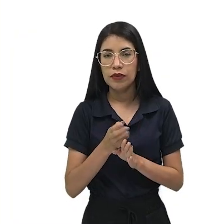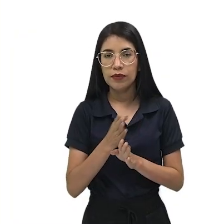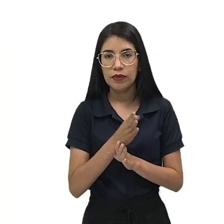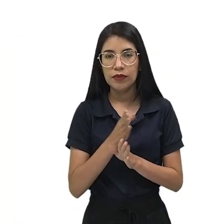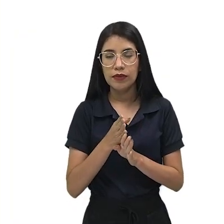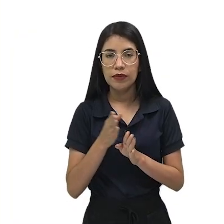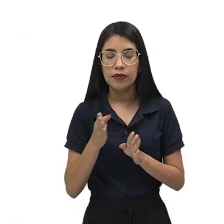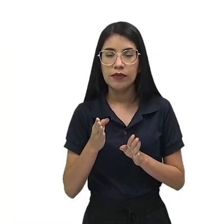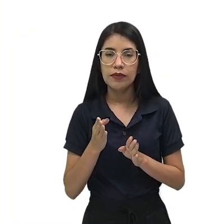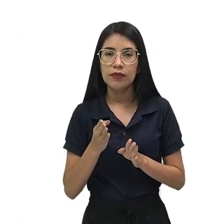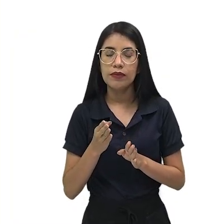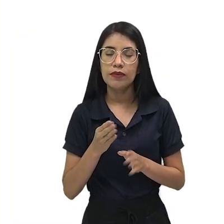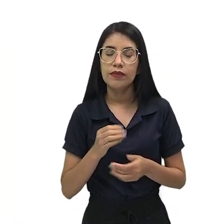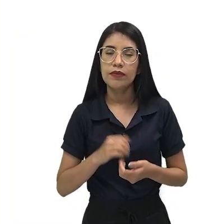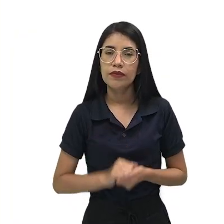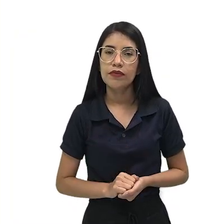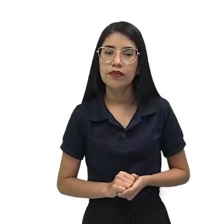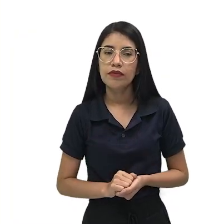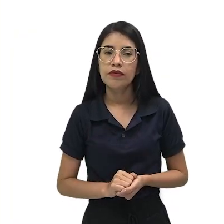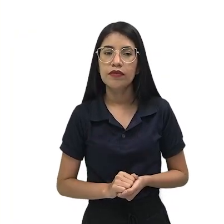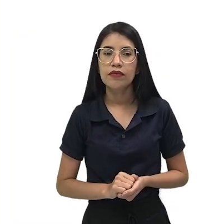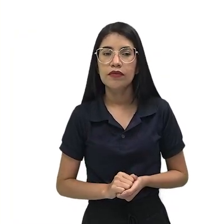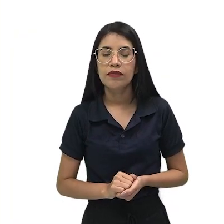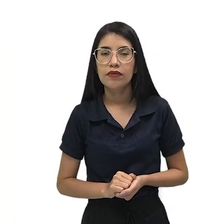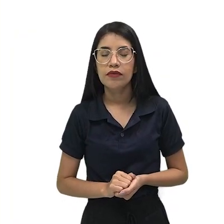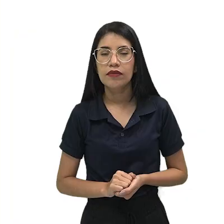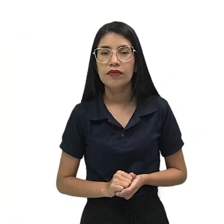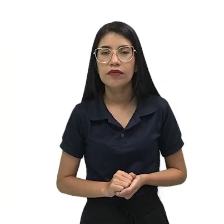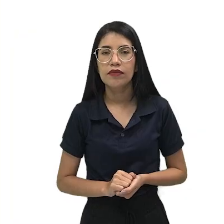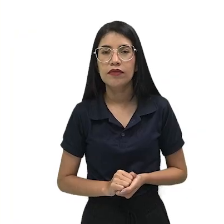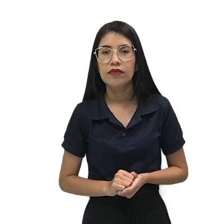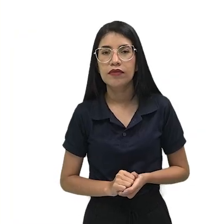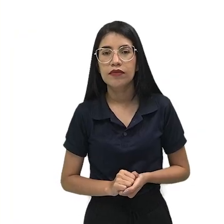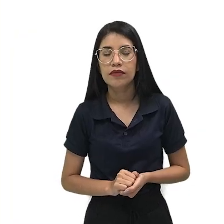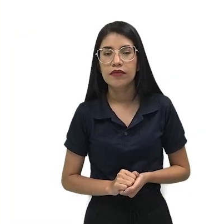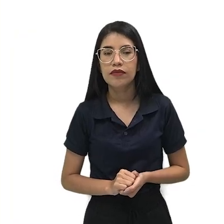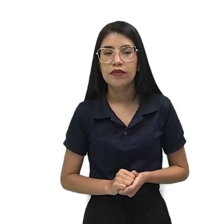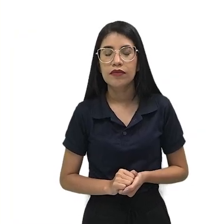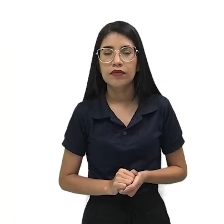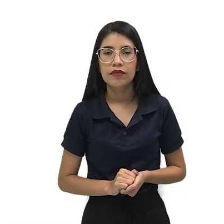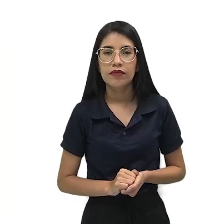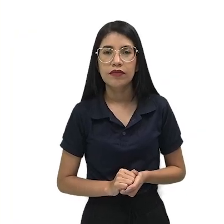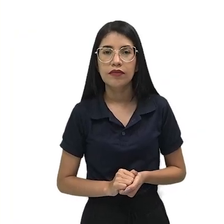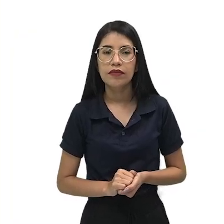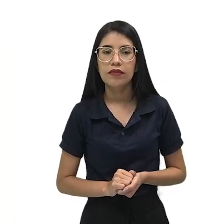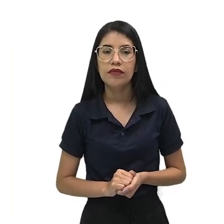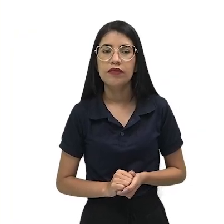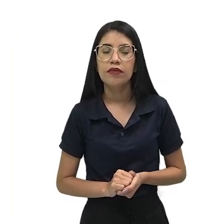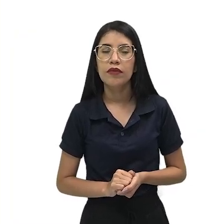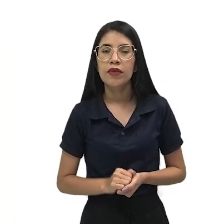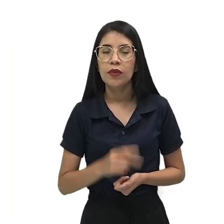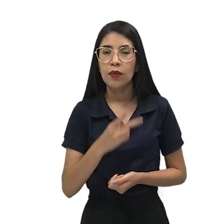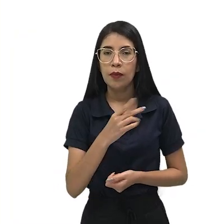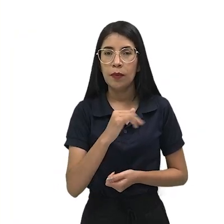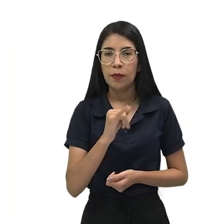da vírgula. Então, PI, eu vou chamar de PI, ó. Parte inteira.